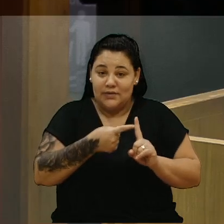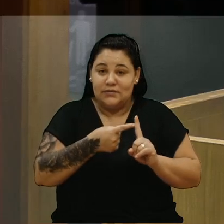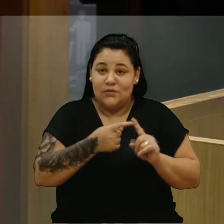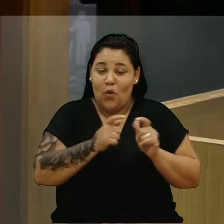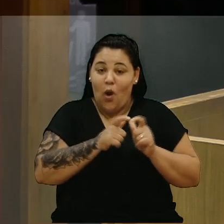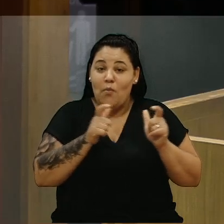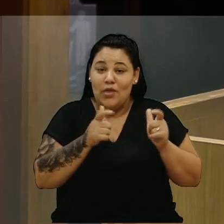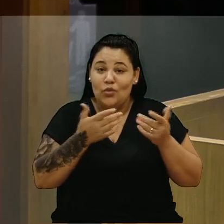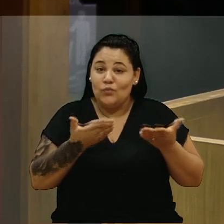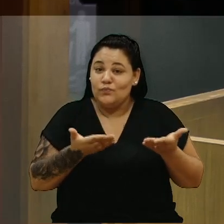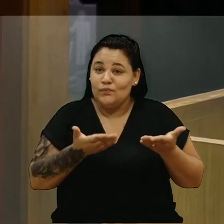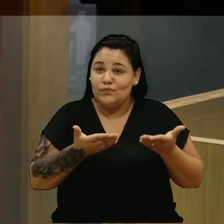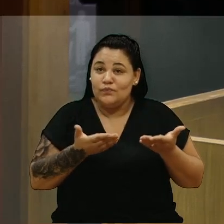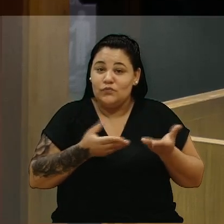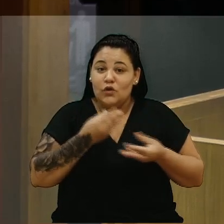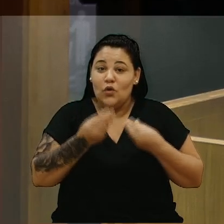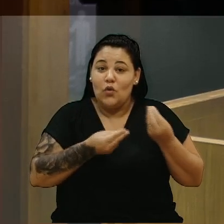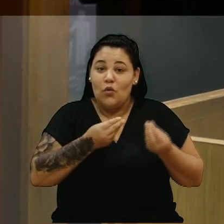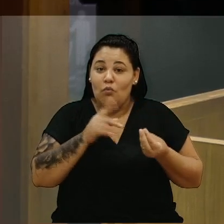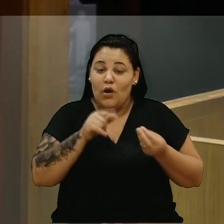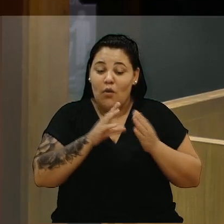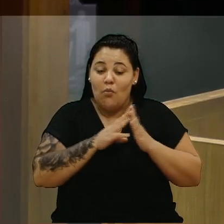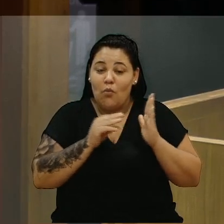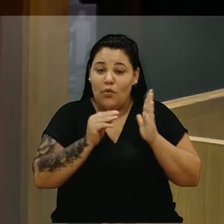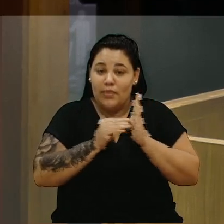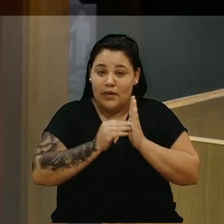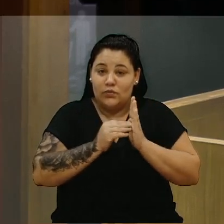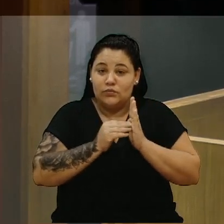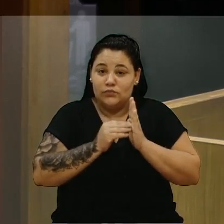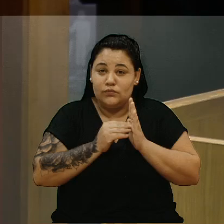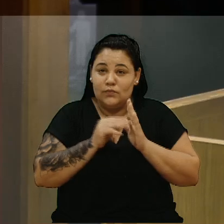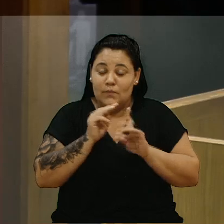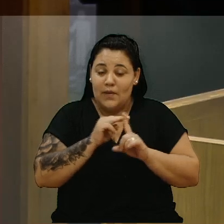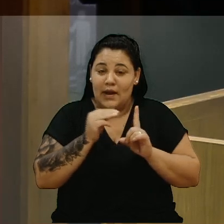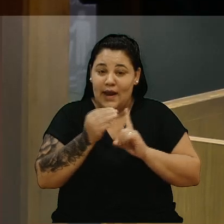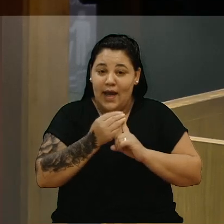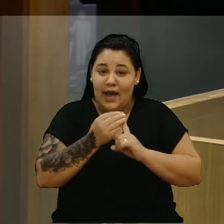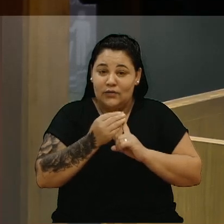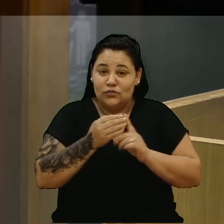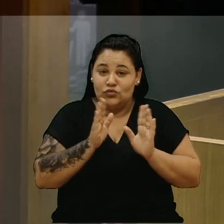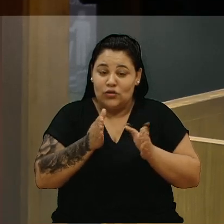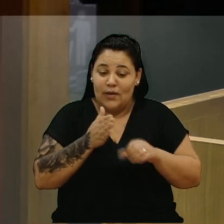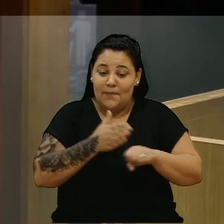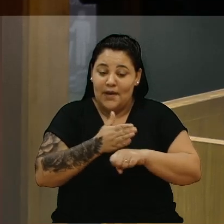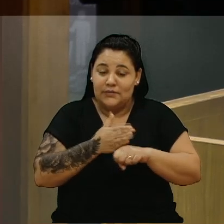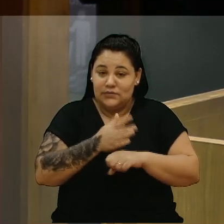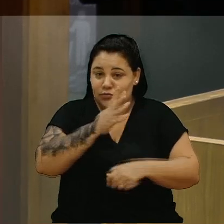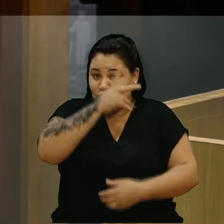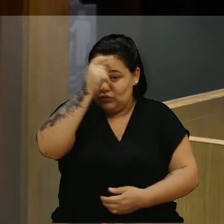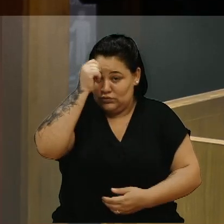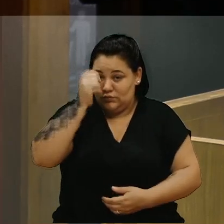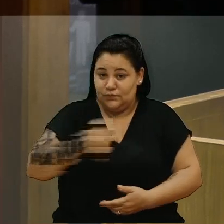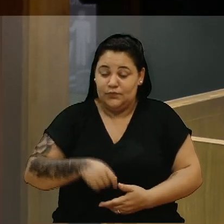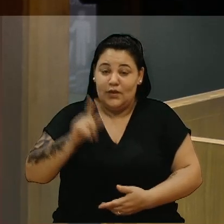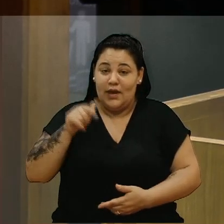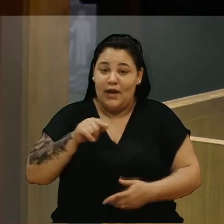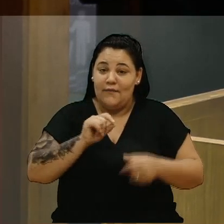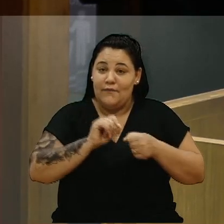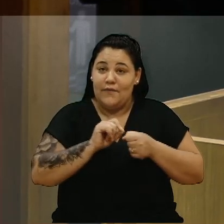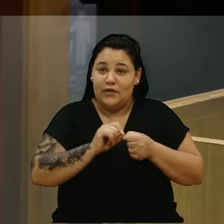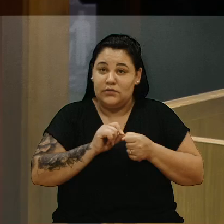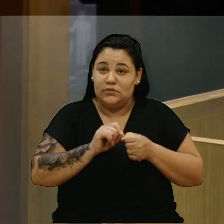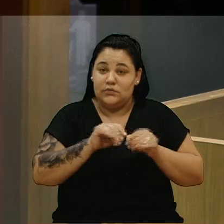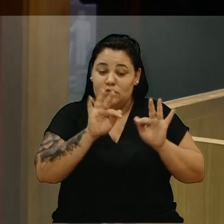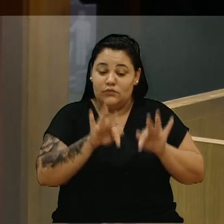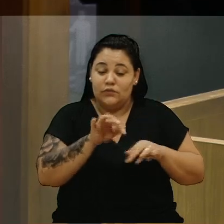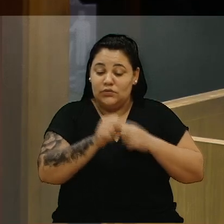Como que funciona o modelo de mercado atual da empresa que está colocada aqui no nosso município? É realizado ao final